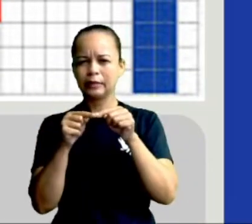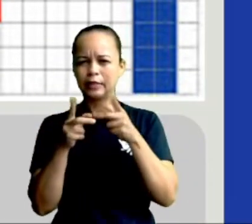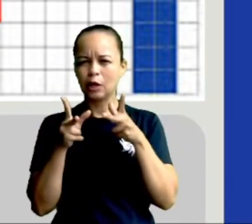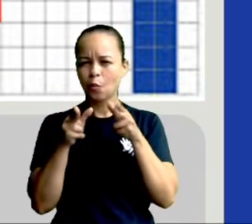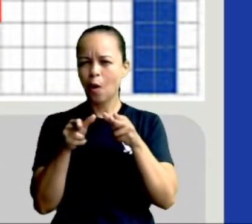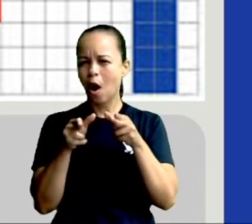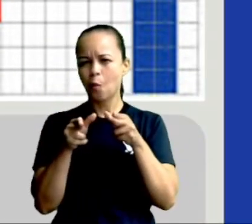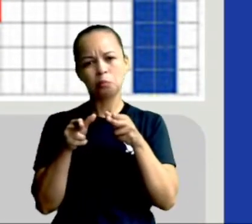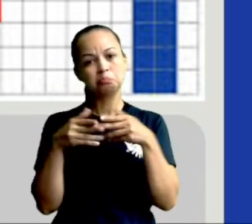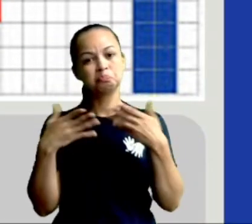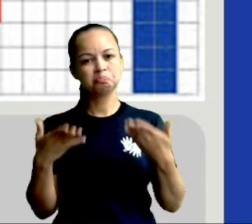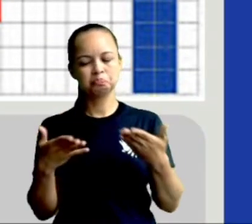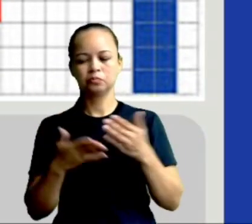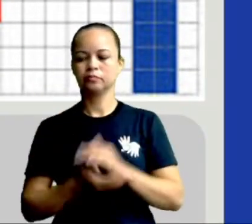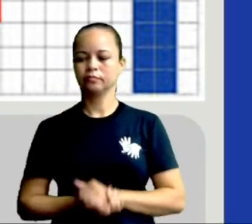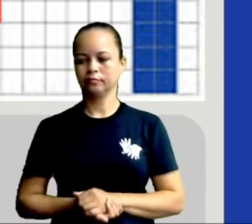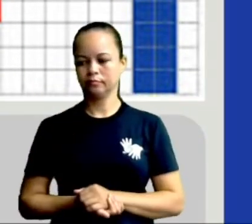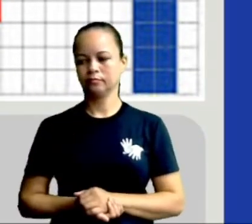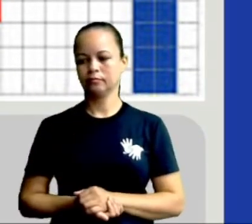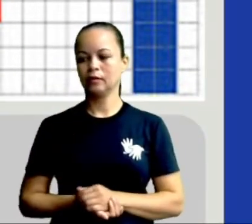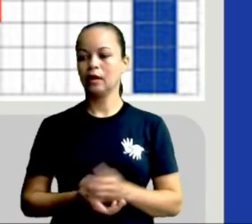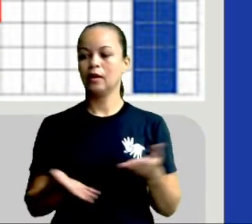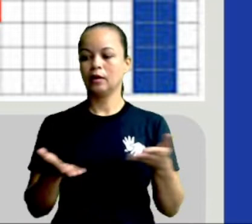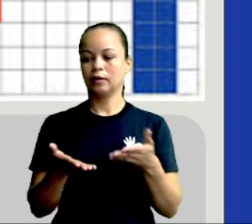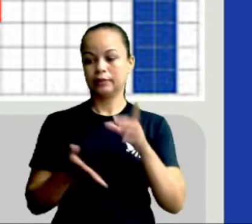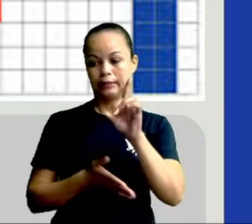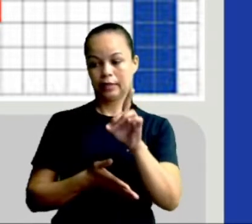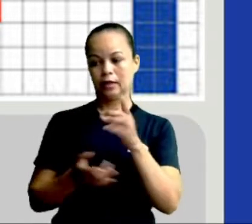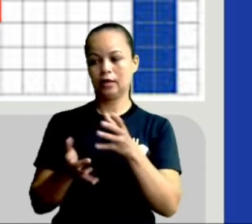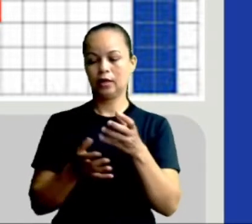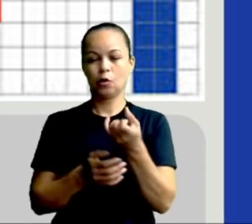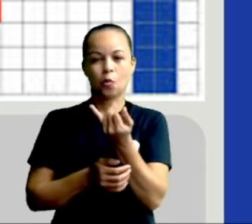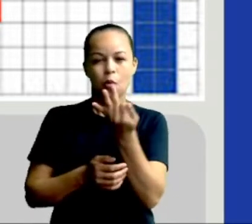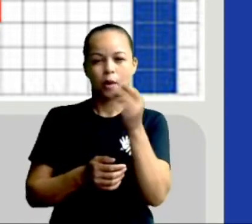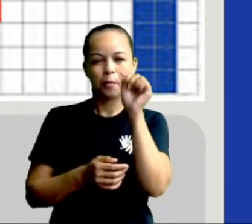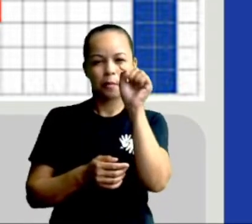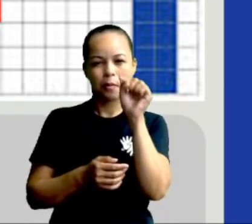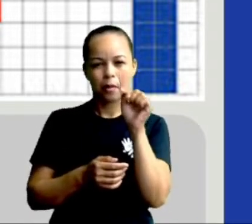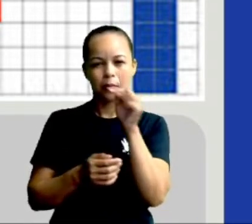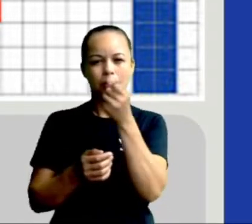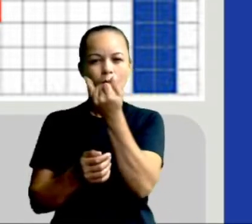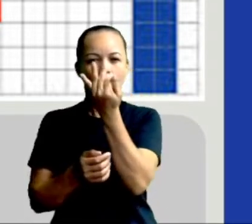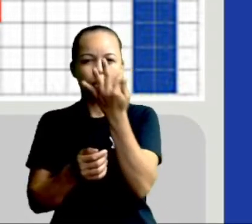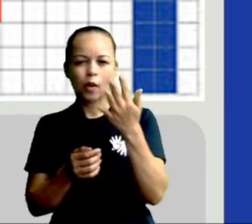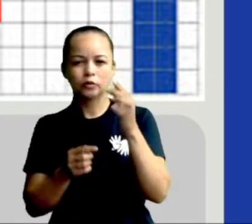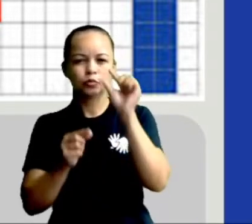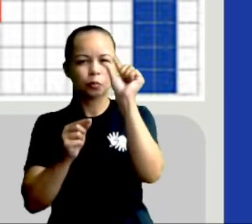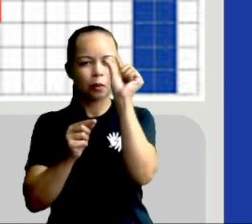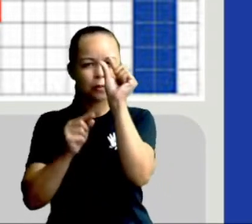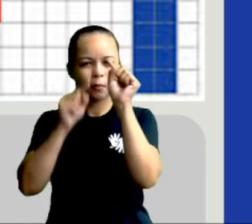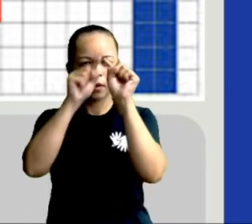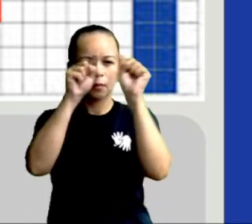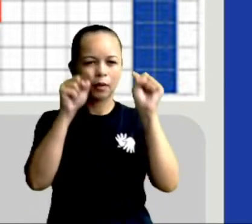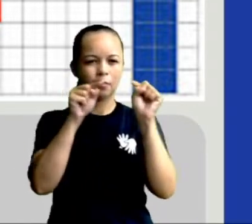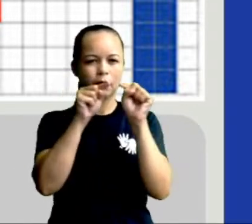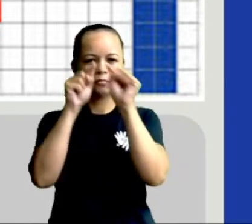perguntas. Conte os quadradinhos das figuras e verifique se os tamanhos são iguais ou não.